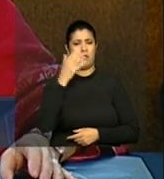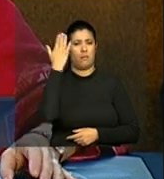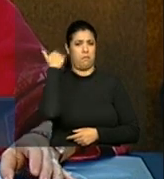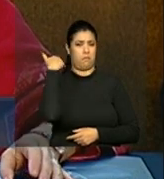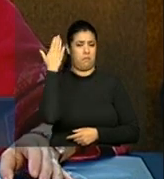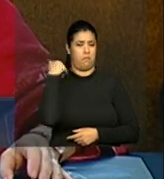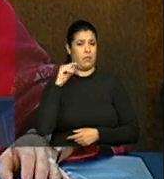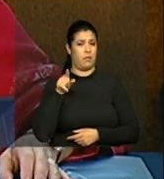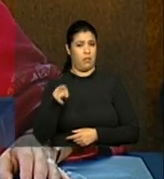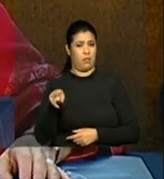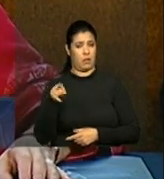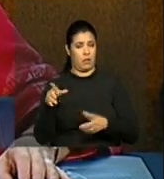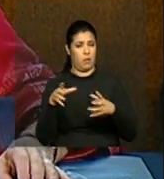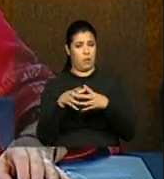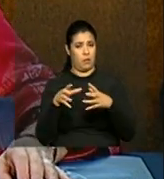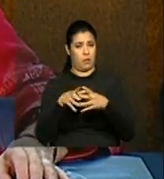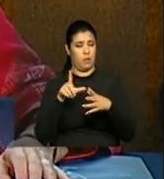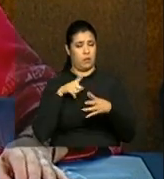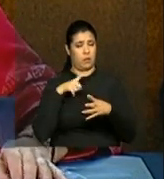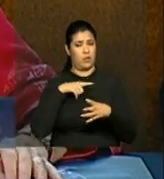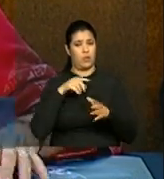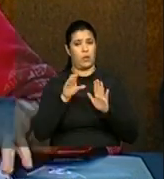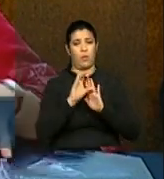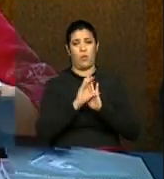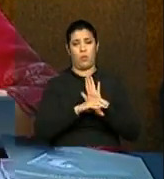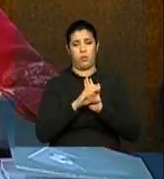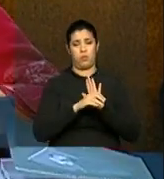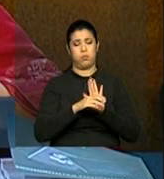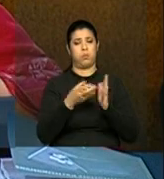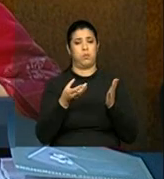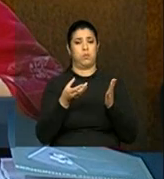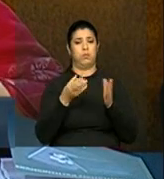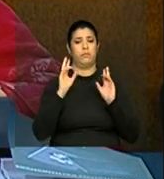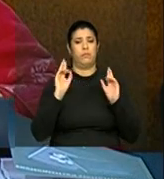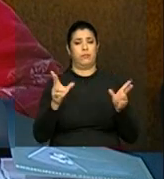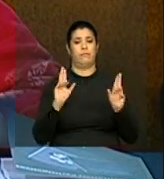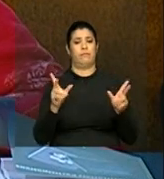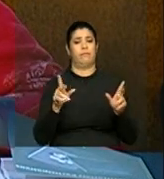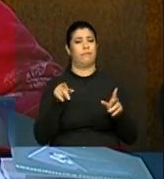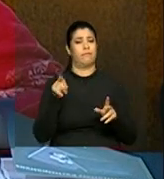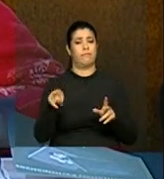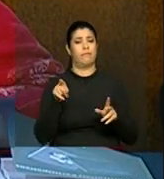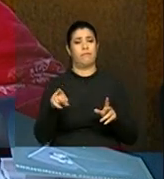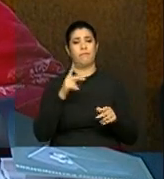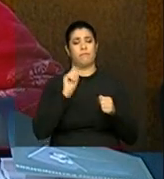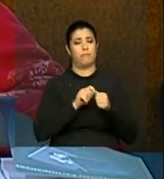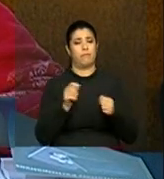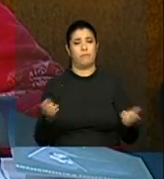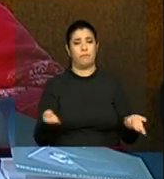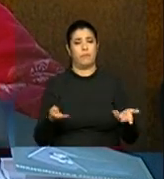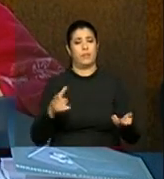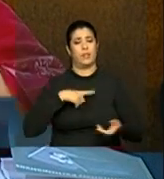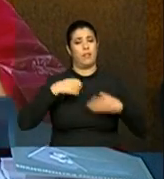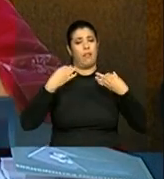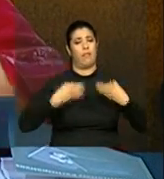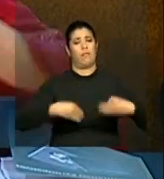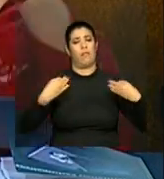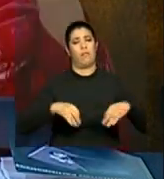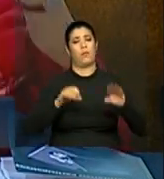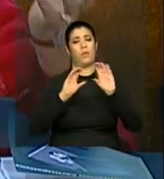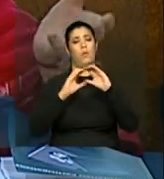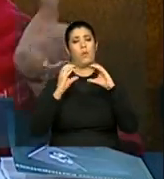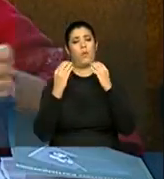passado tinham conselho, né? Então isto é uma questão e eu eu tenho certeza que os